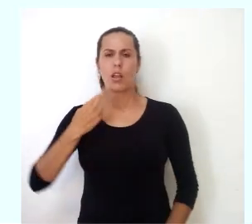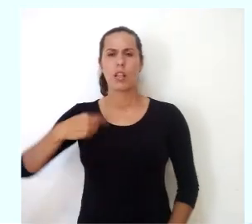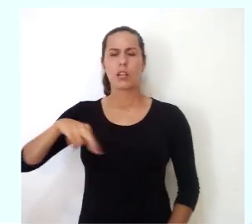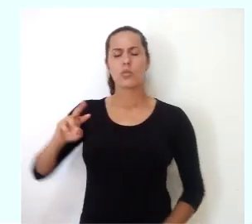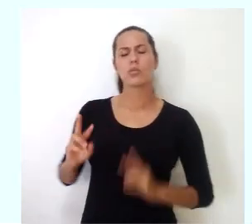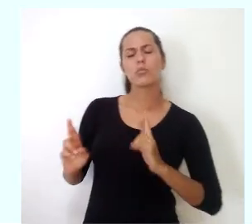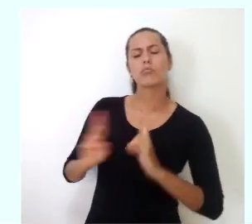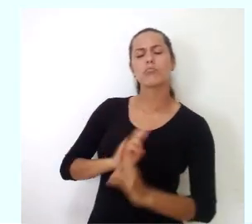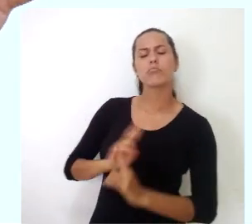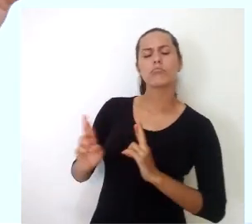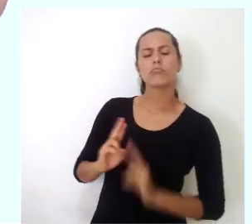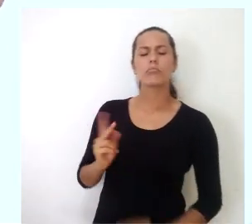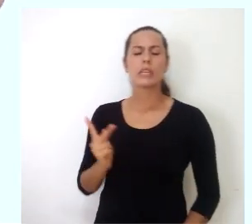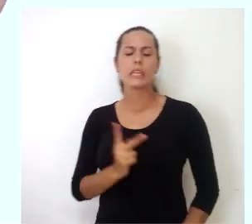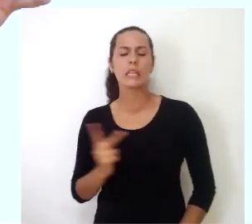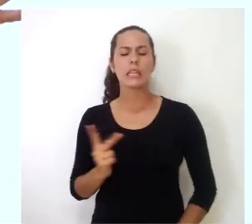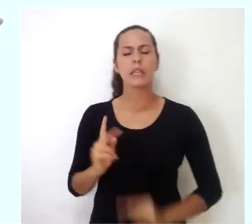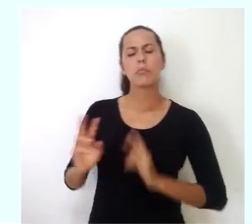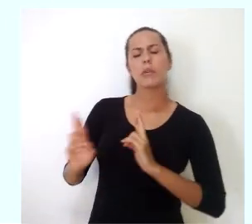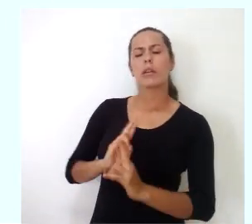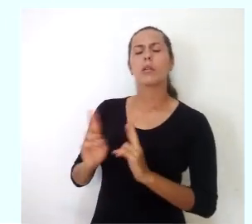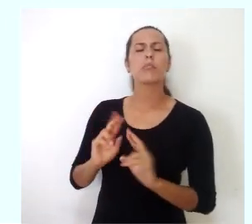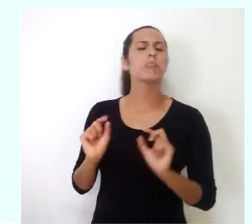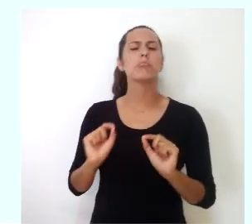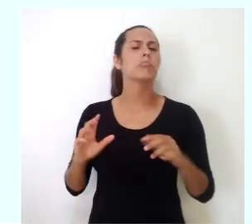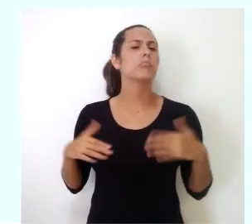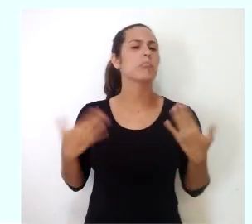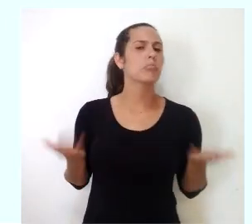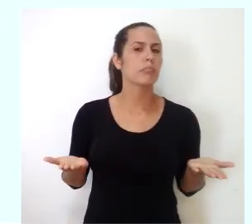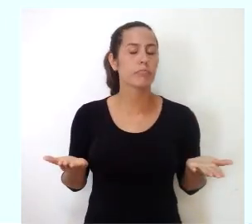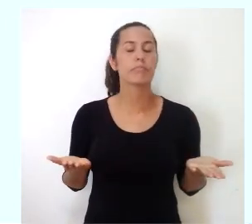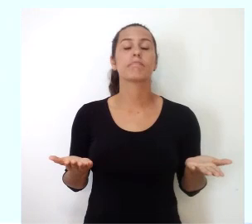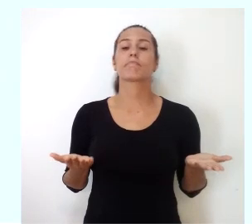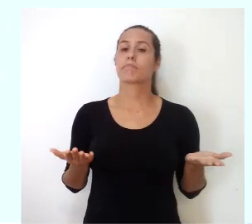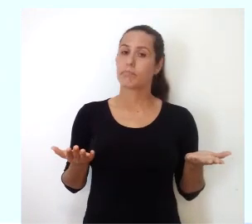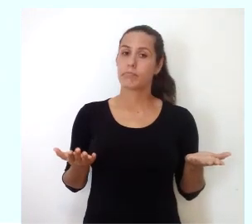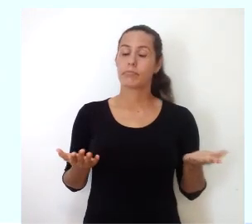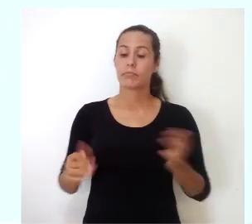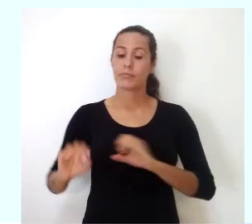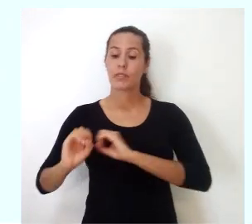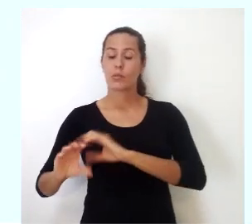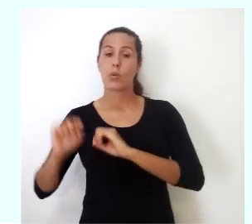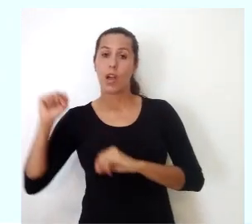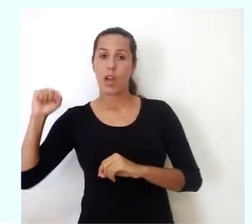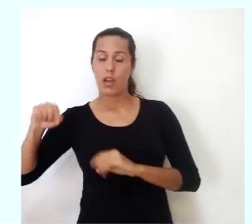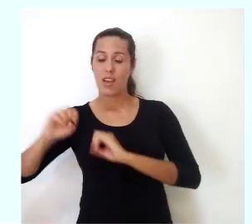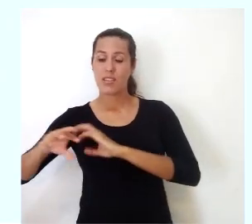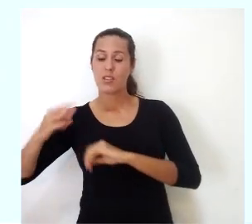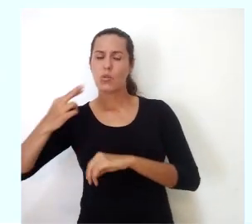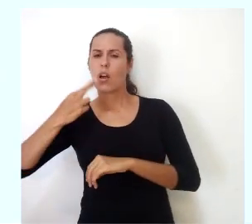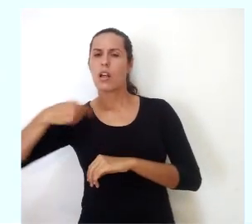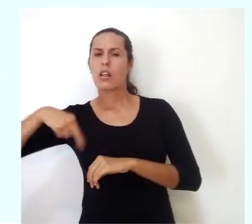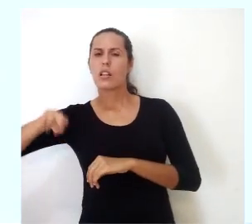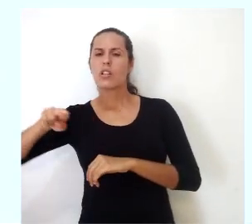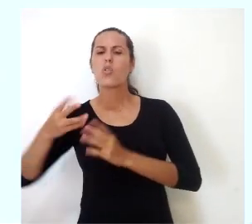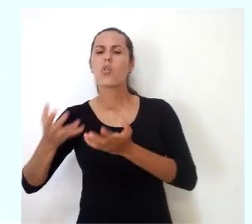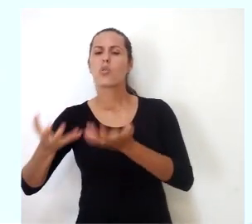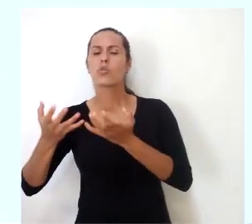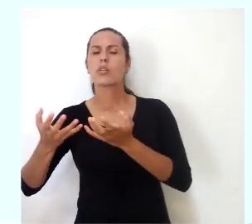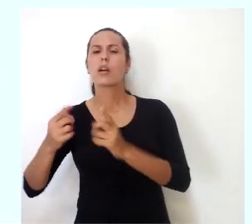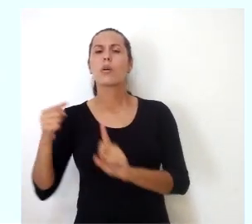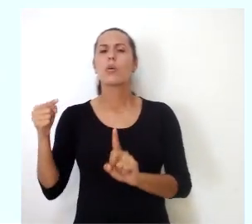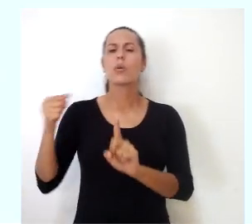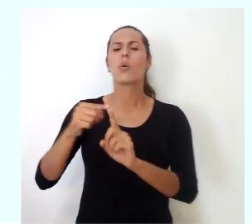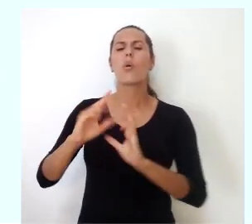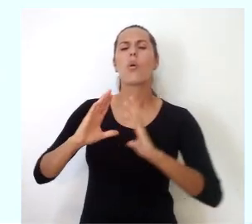religioso. Aliás, qual a relação entre a ética e o ensino religioso? O que é que o ensino religioso pretende com a questão da